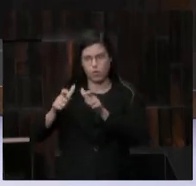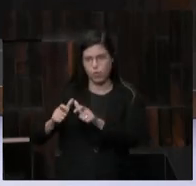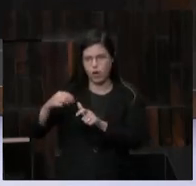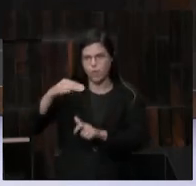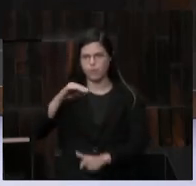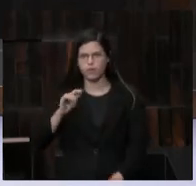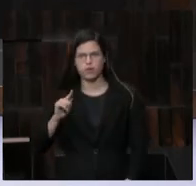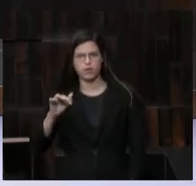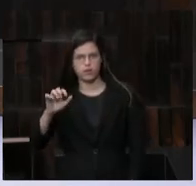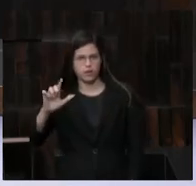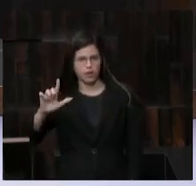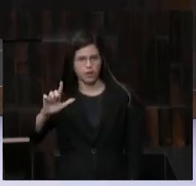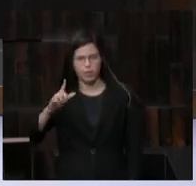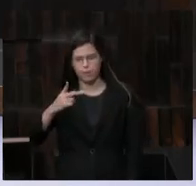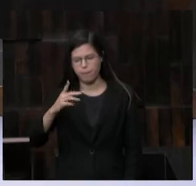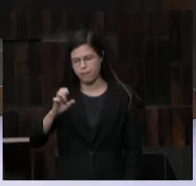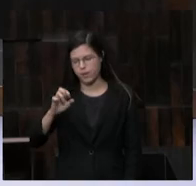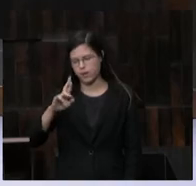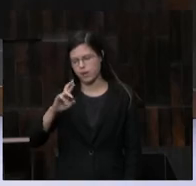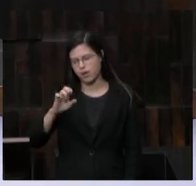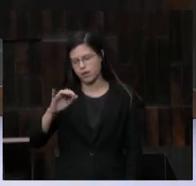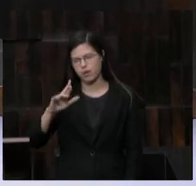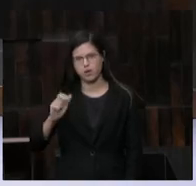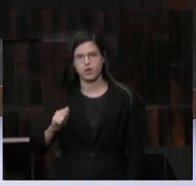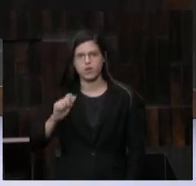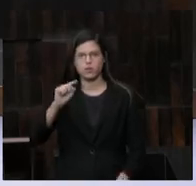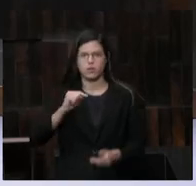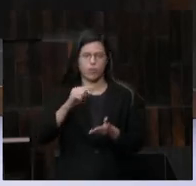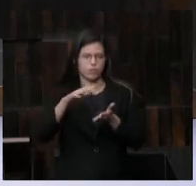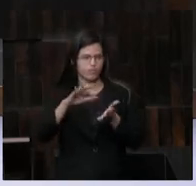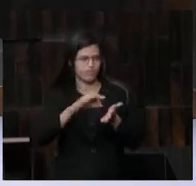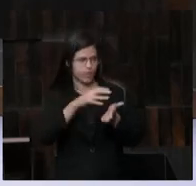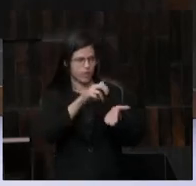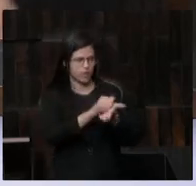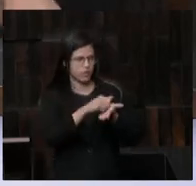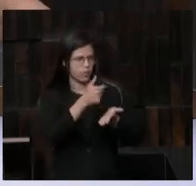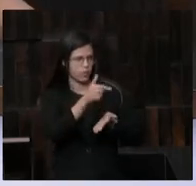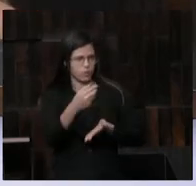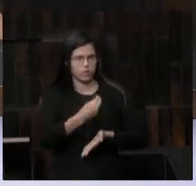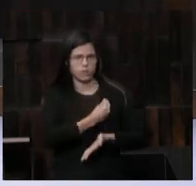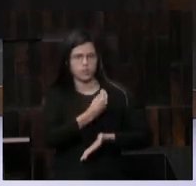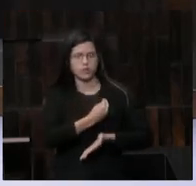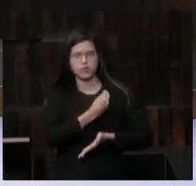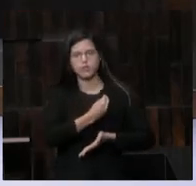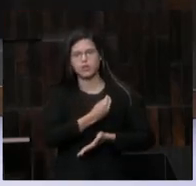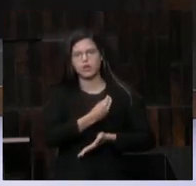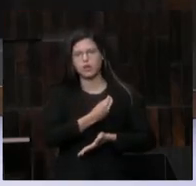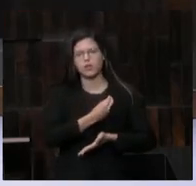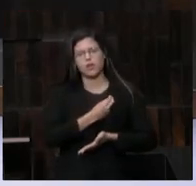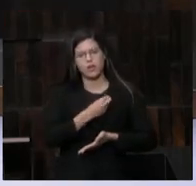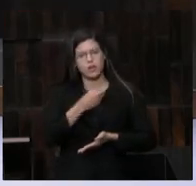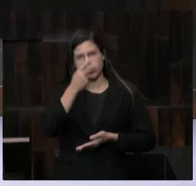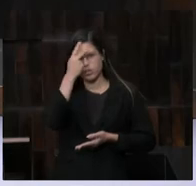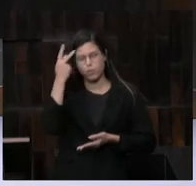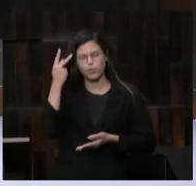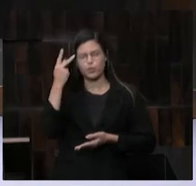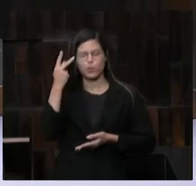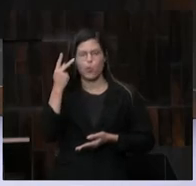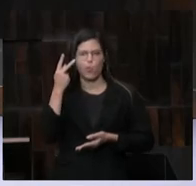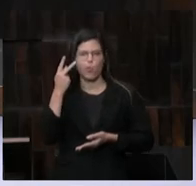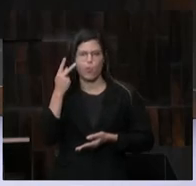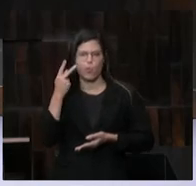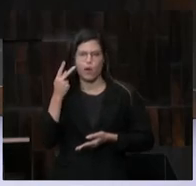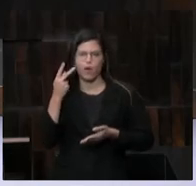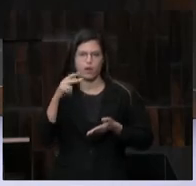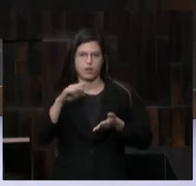a gente, daqui a pouco, vai registrando aí em outras presenças, e aqueles que não foram, que não